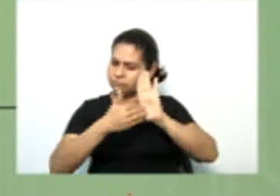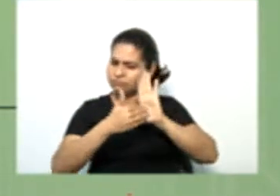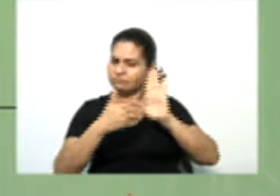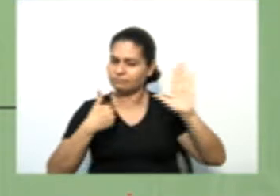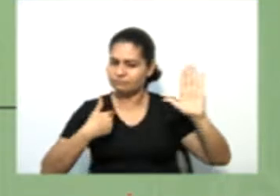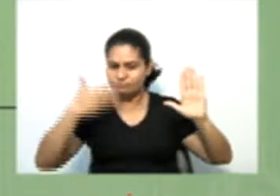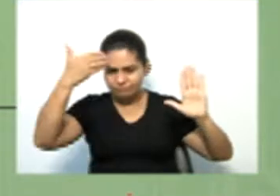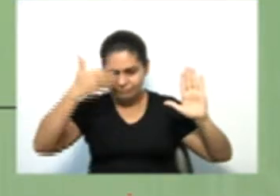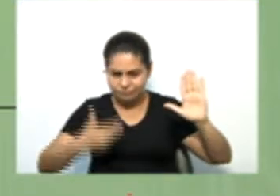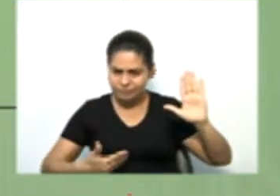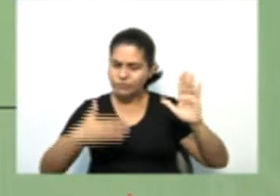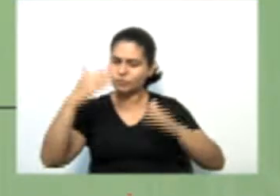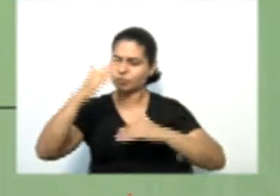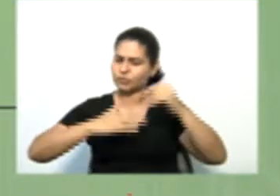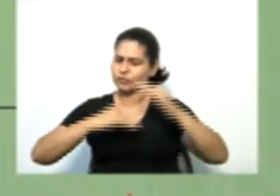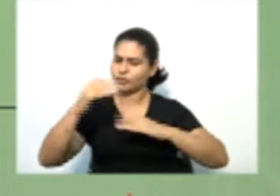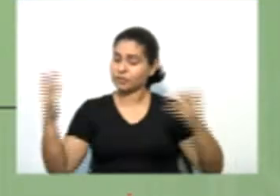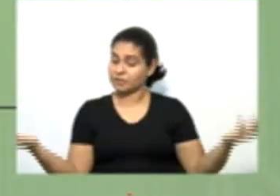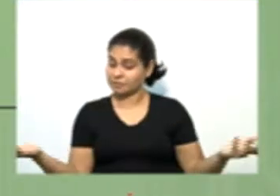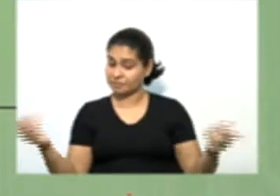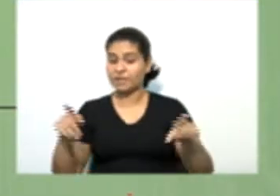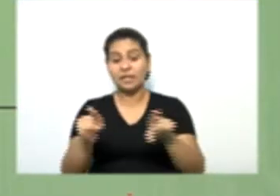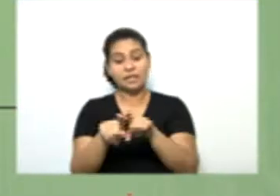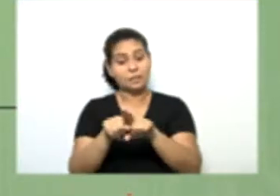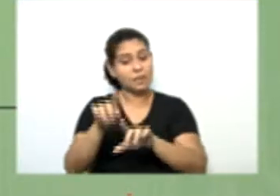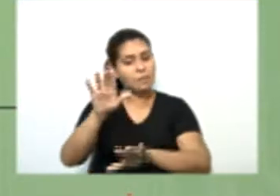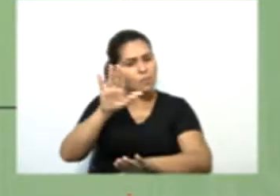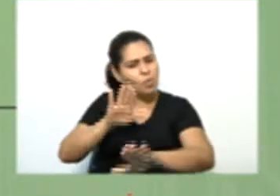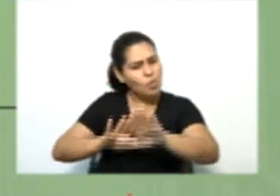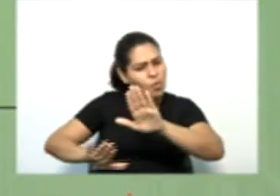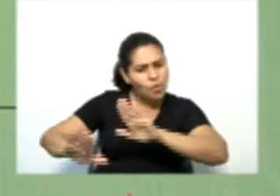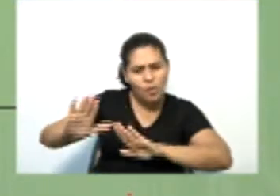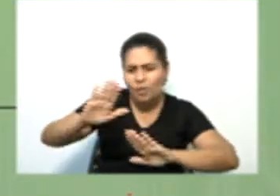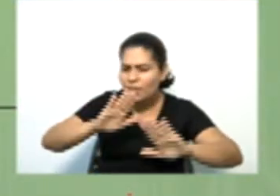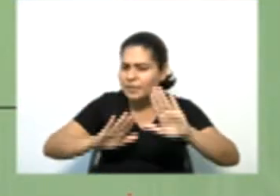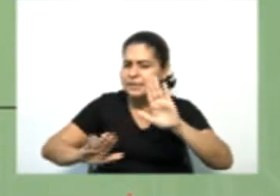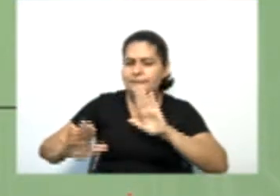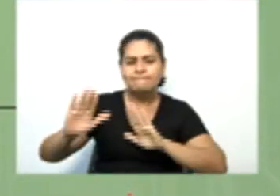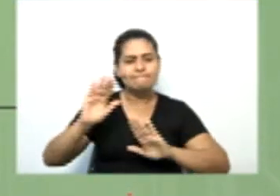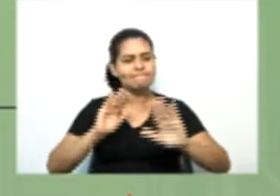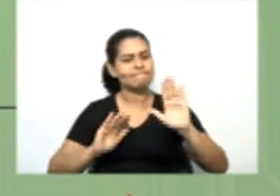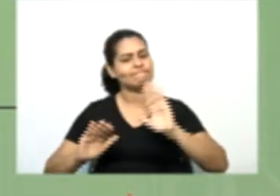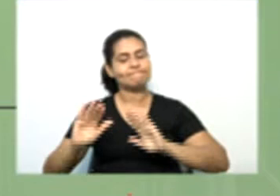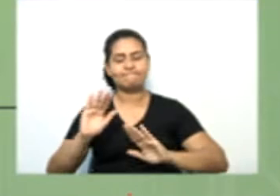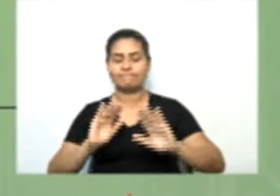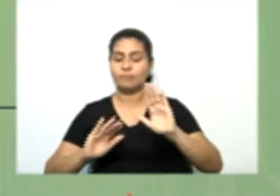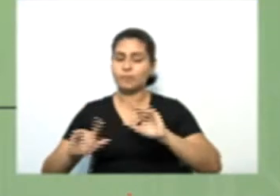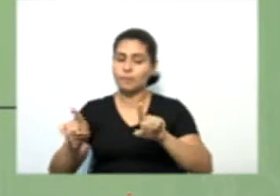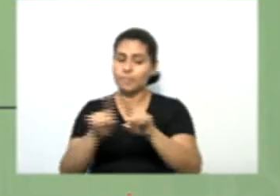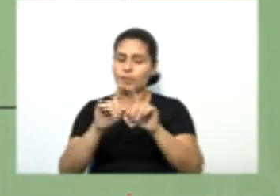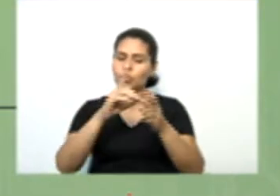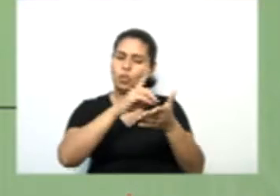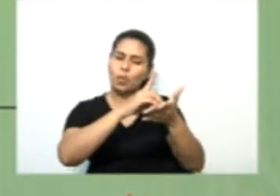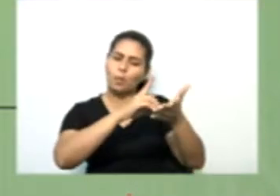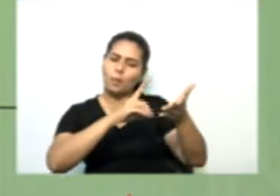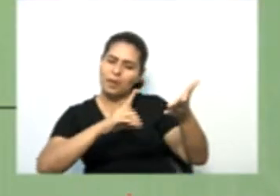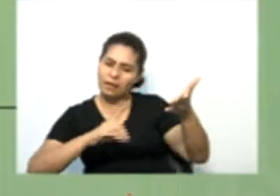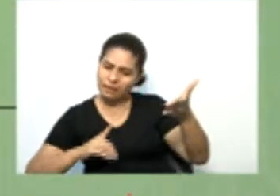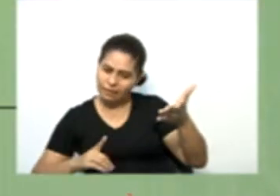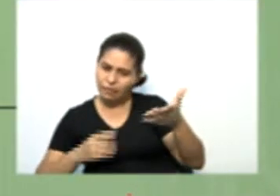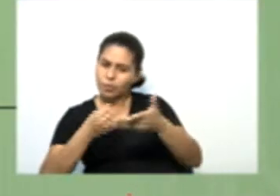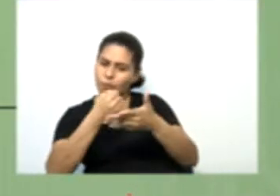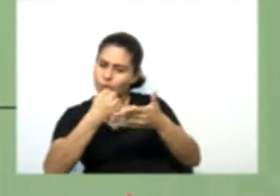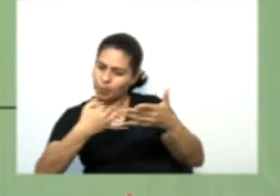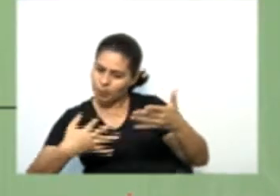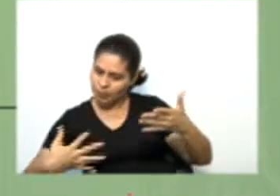contexto, não é, de trabalho. Muito cuidadoso com a documentação